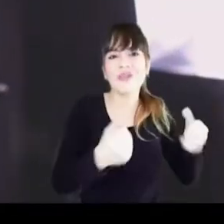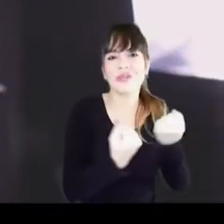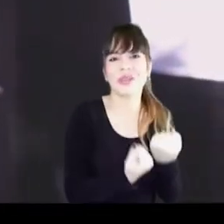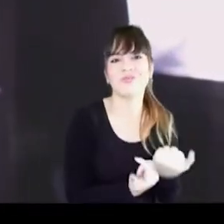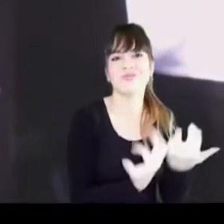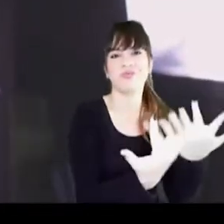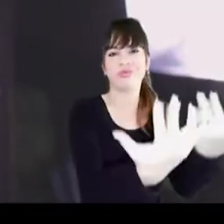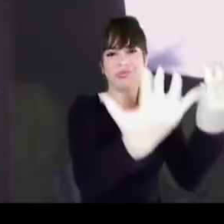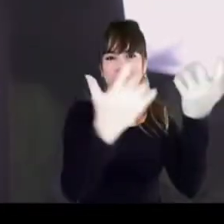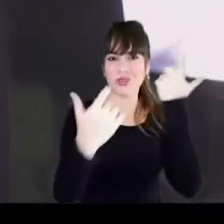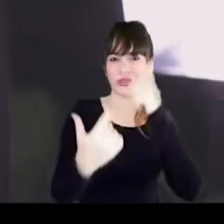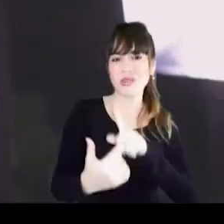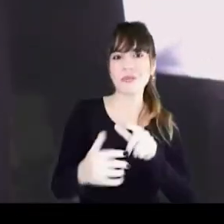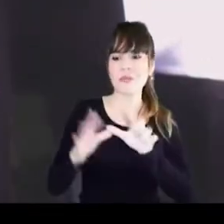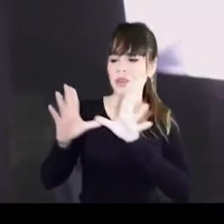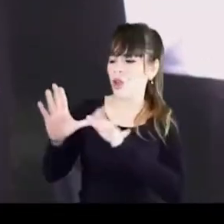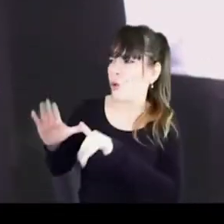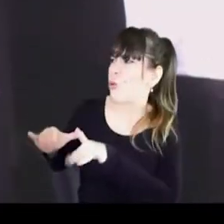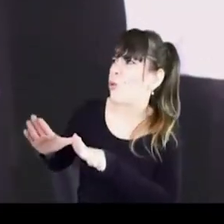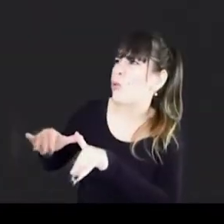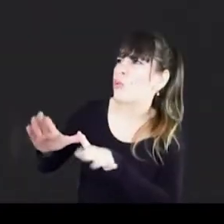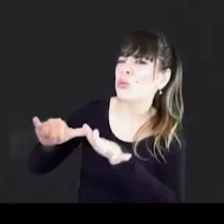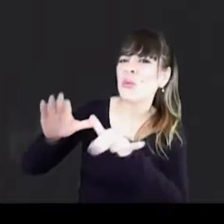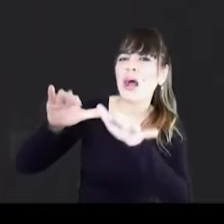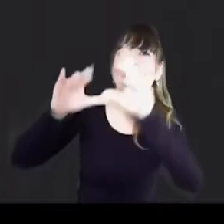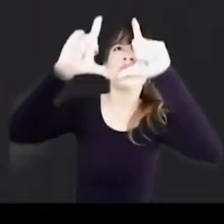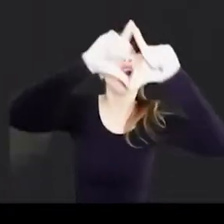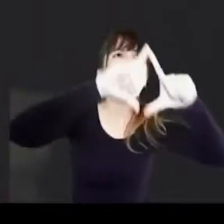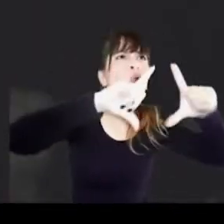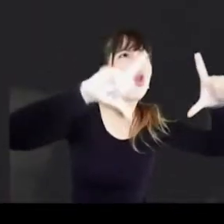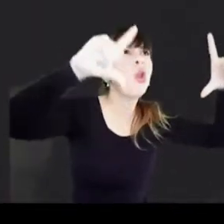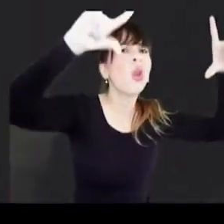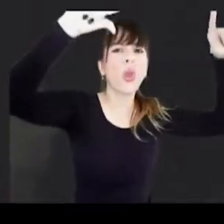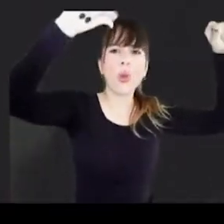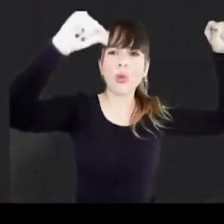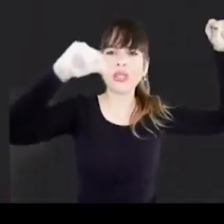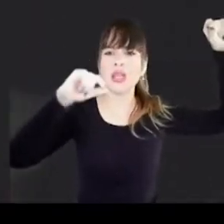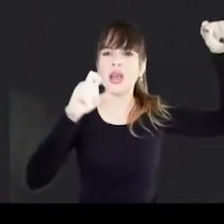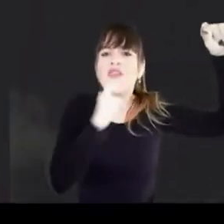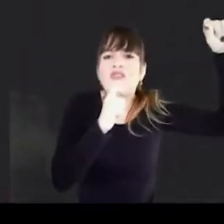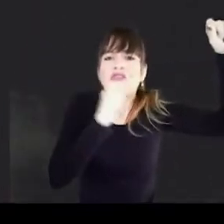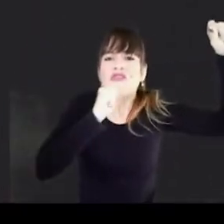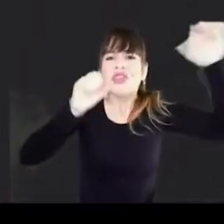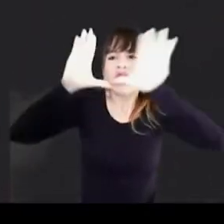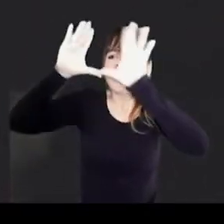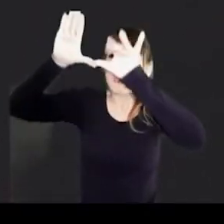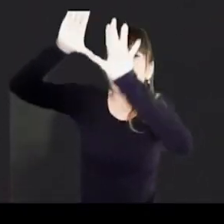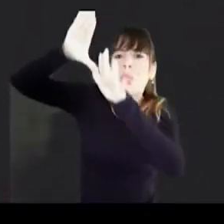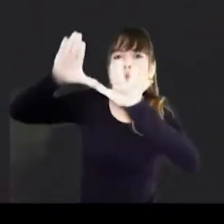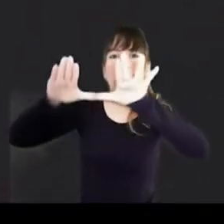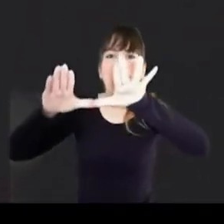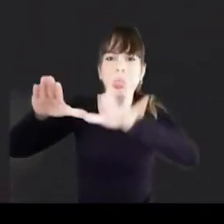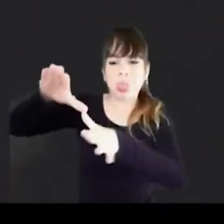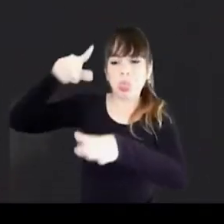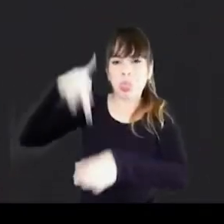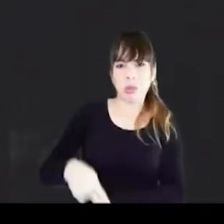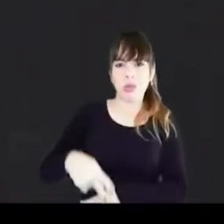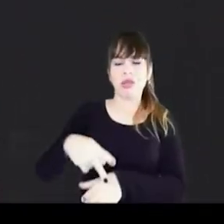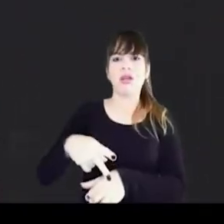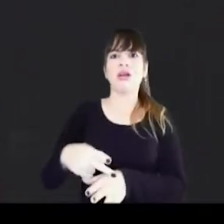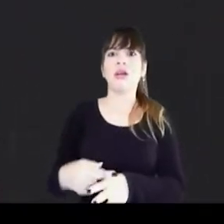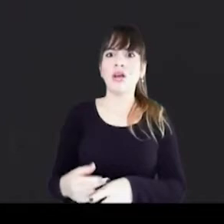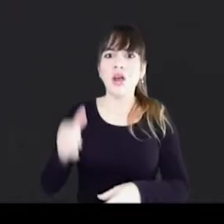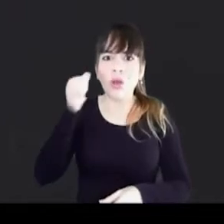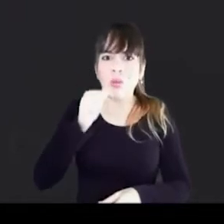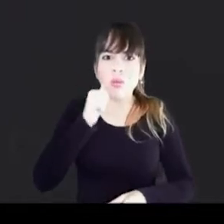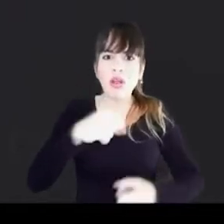da grande geada. Os pássaros congelavam no ar e caíam como pedras. Uma jovem